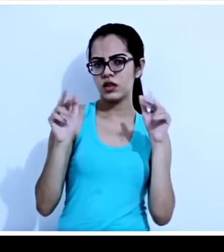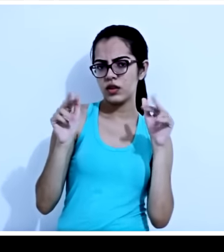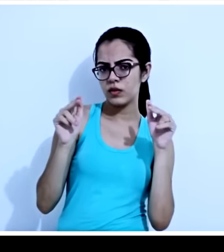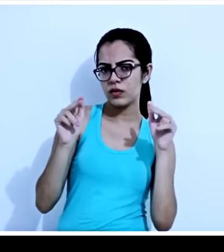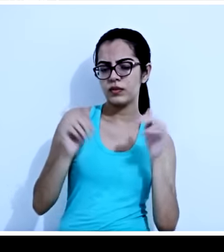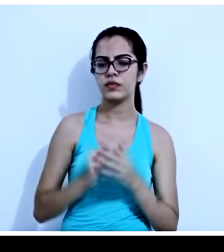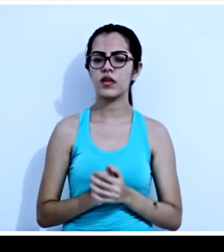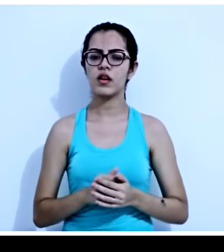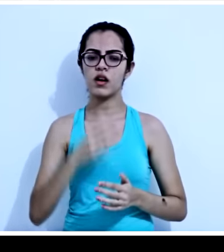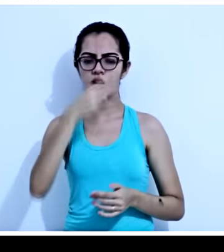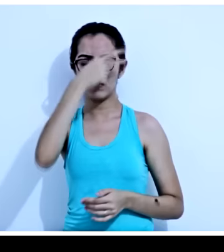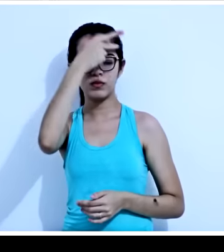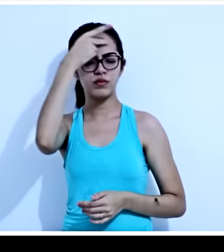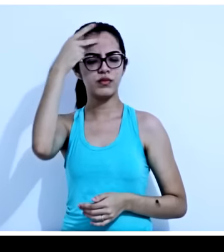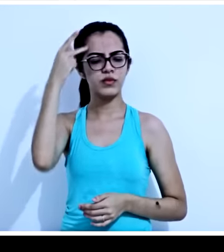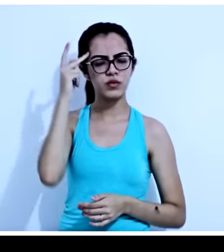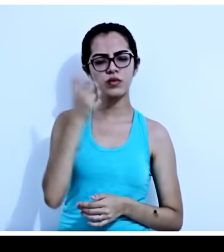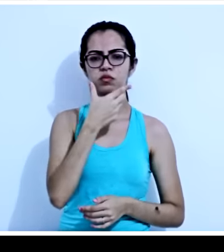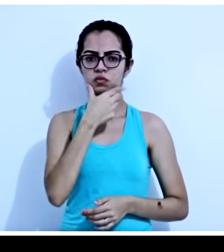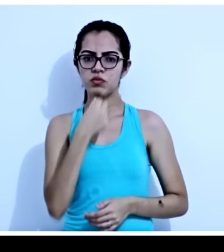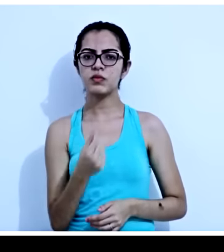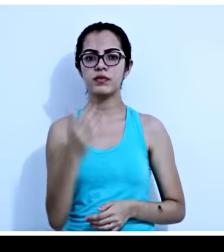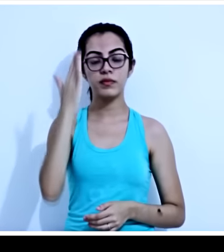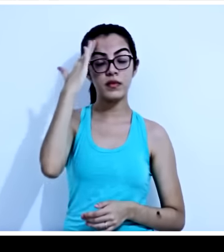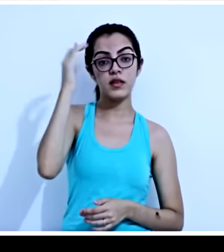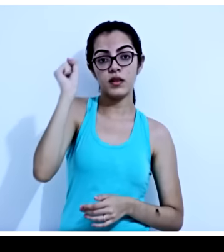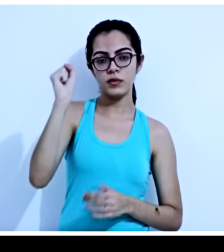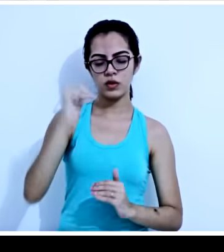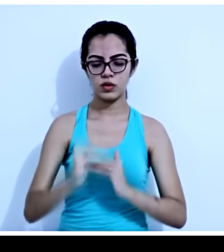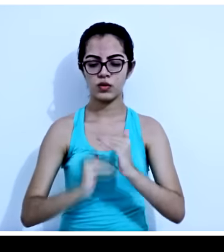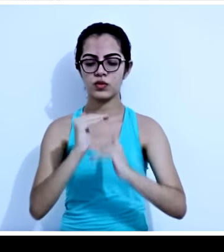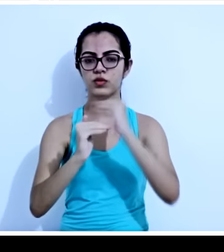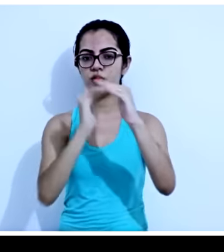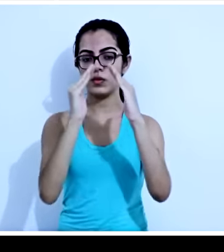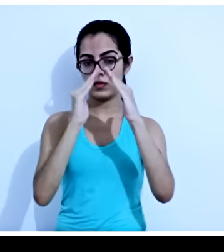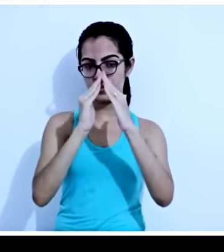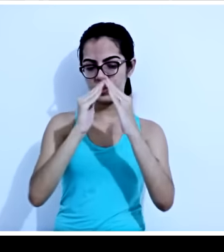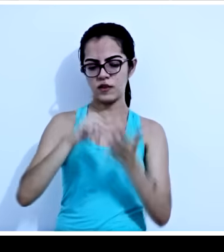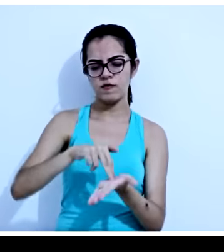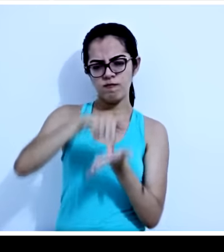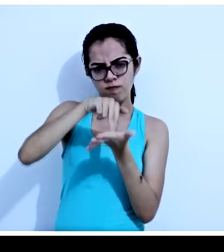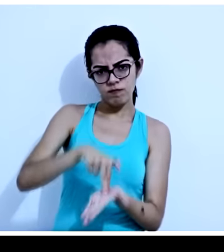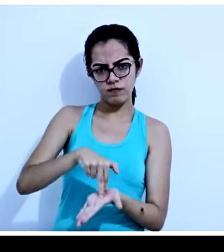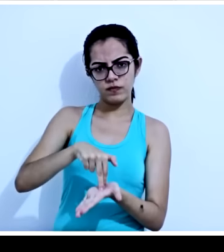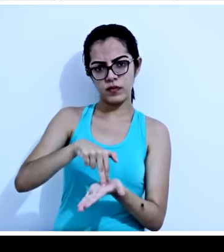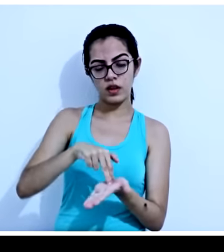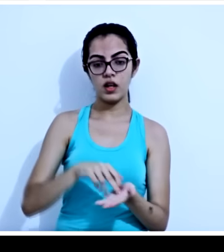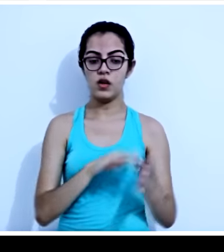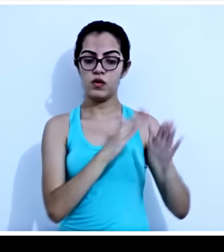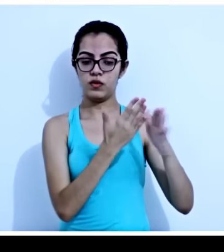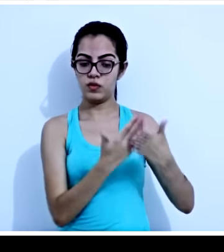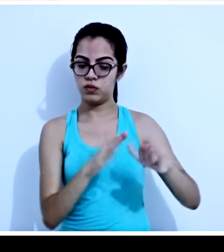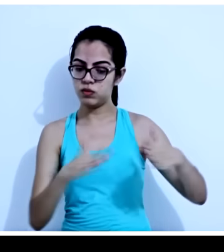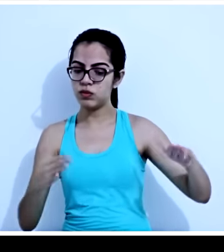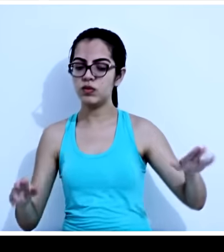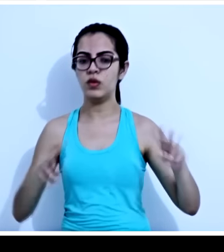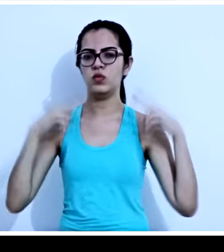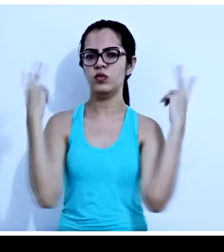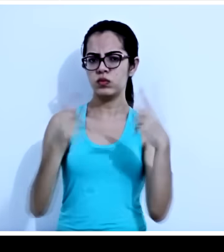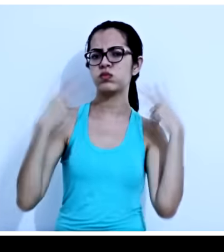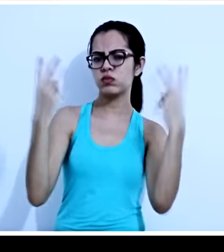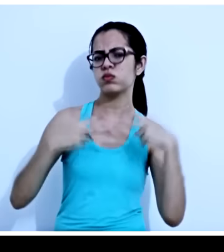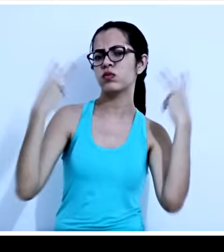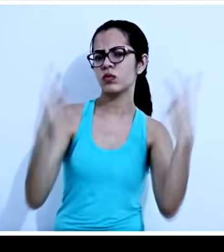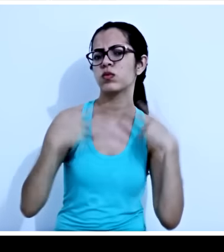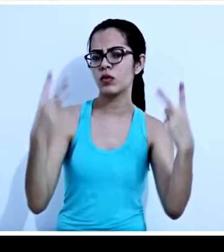homem prudente que edificou a sua casa sobre a rocha. Desceram as chuvas, correram os rios, assopraram os